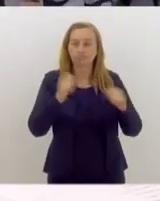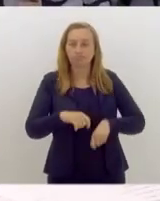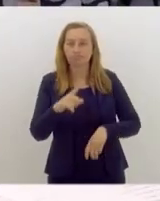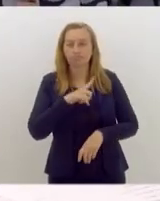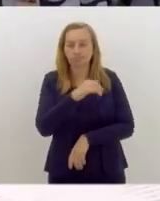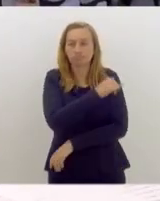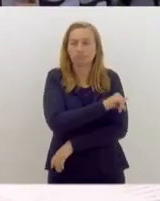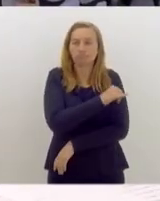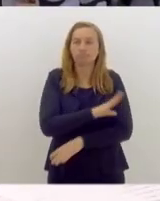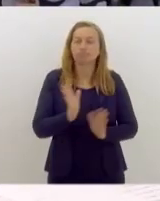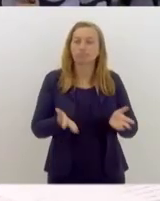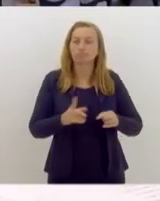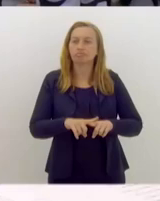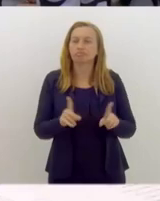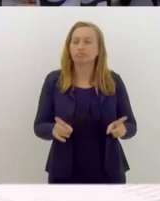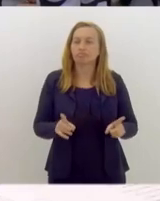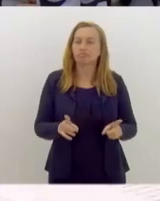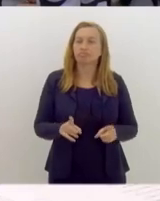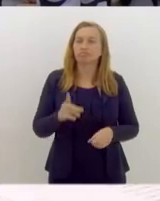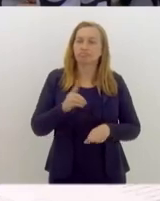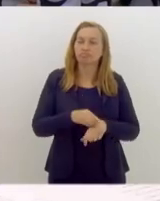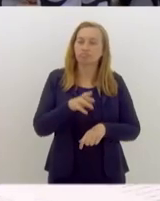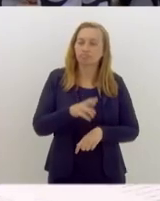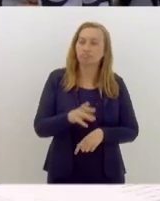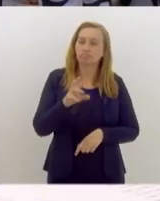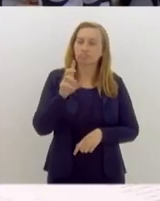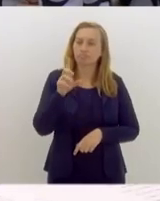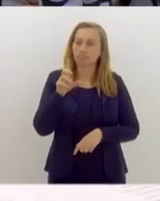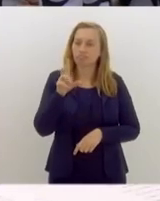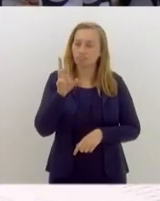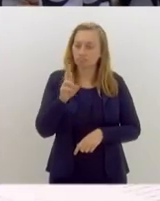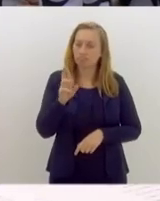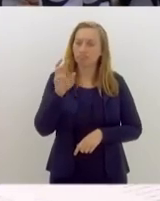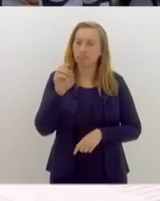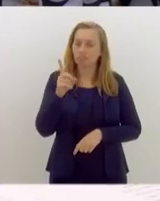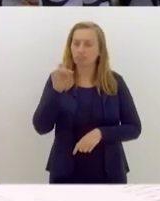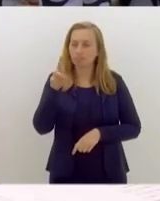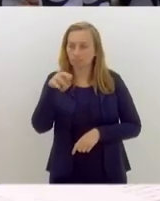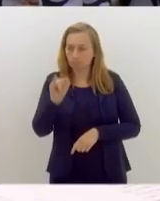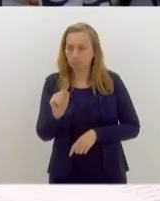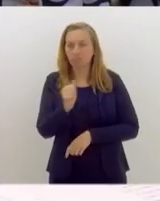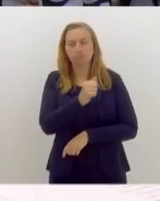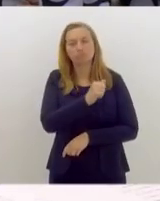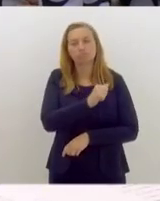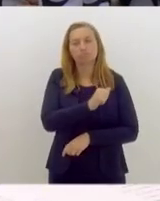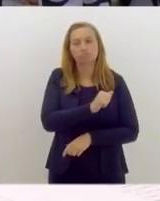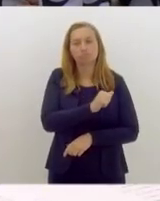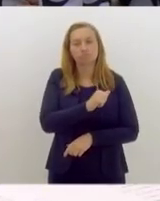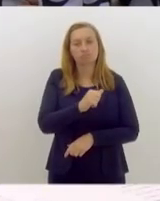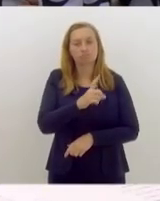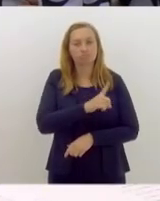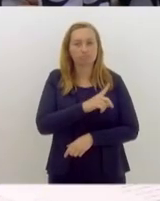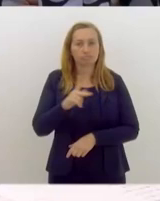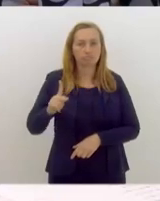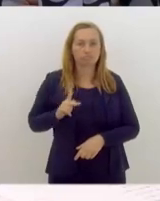capacidade. Mas agora eu gostaria de chamar então aqui o Dr. Rodrigo Azambuja, da Defensoria Pública do Estado do Rio de Janeiro, para fazer uso da palavra.